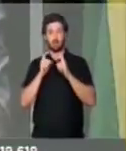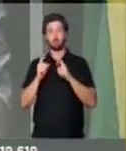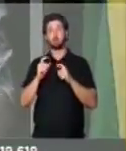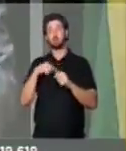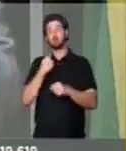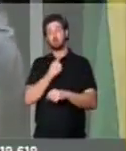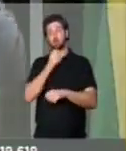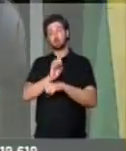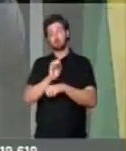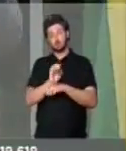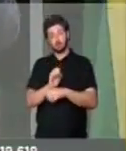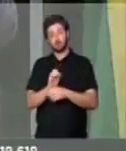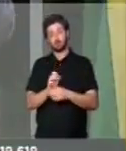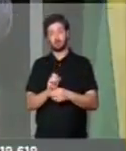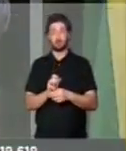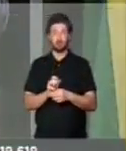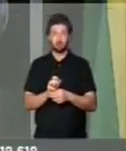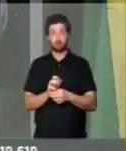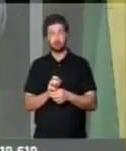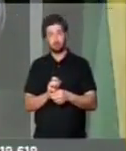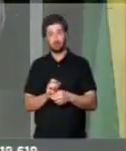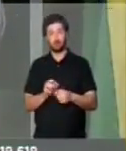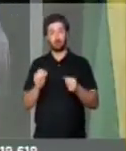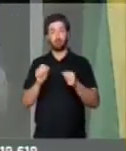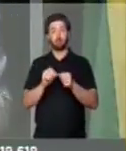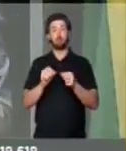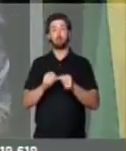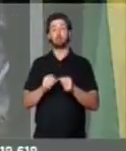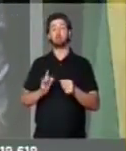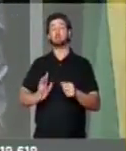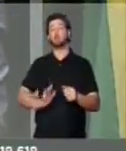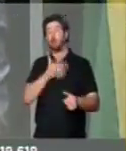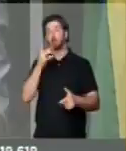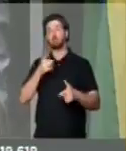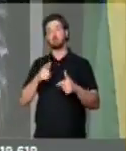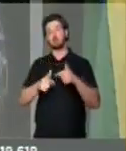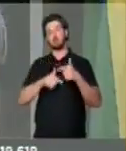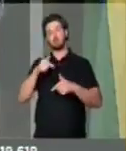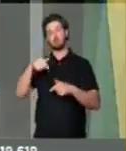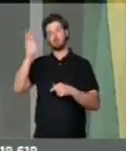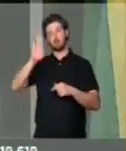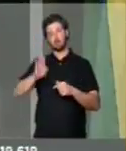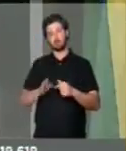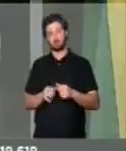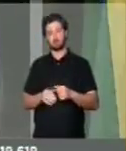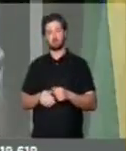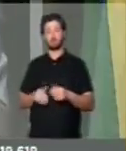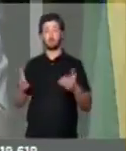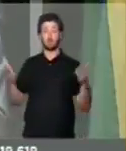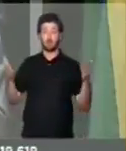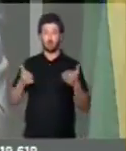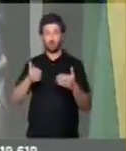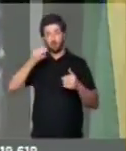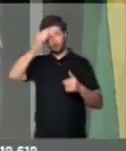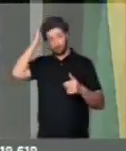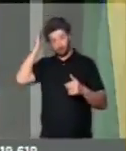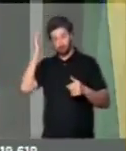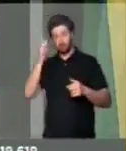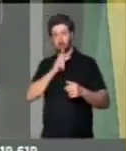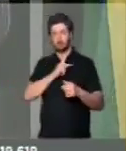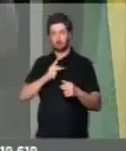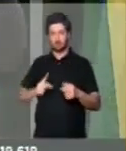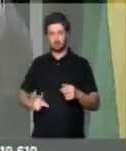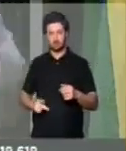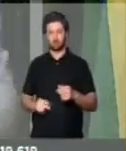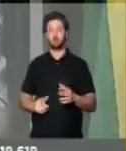nosso Estado e que fizeram esse desmando no nosso país. E agora o presidente Michel Temer,